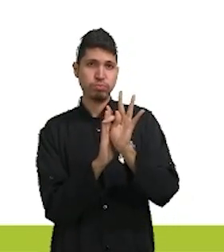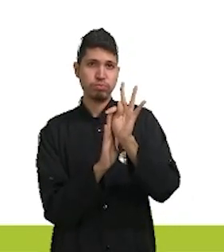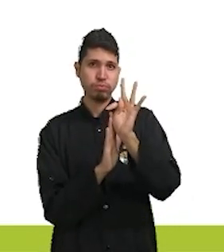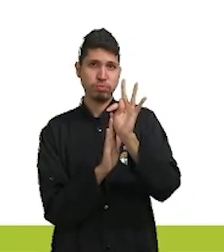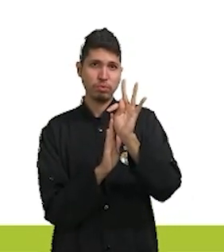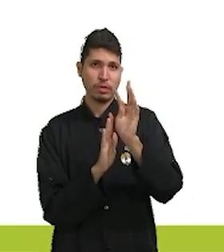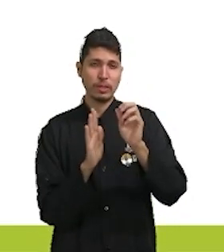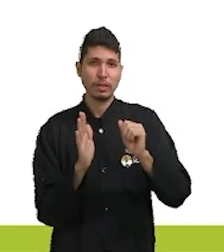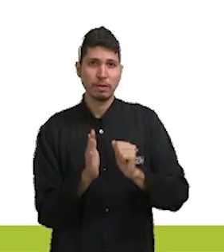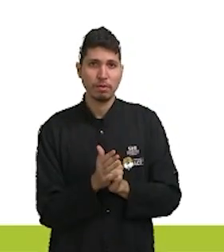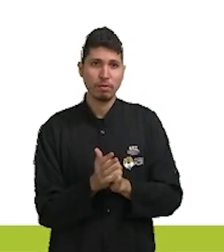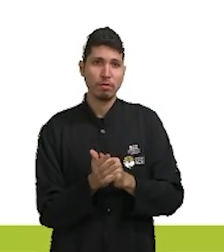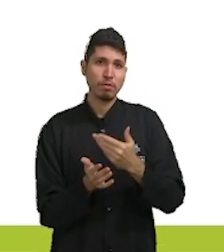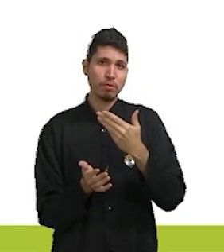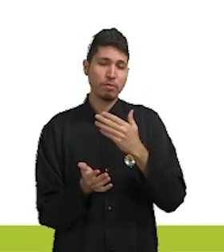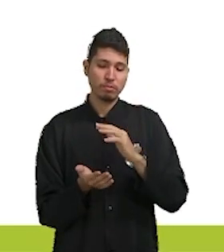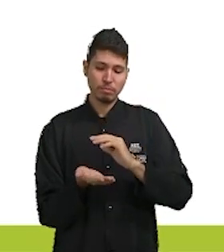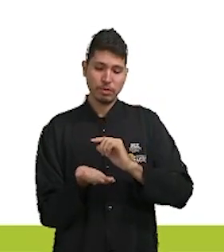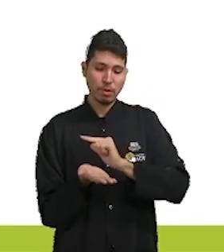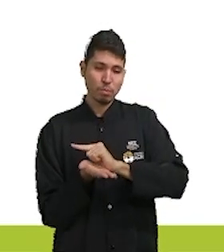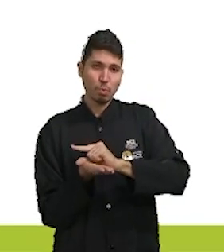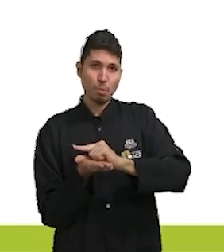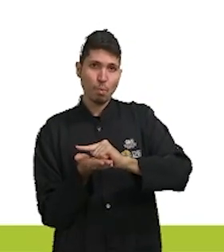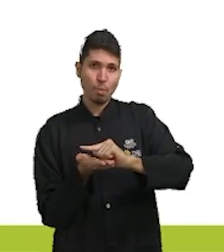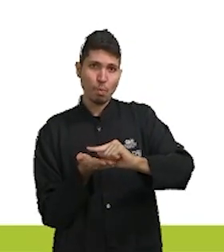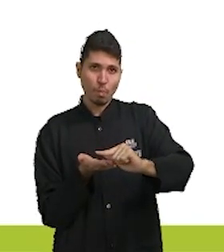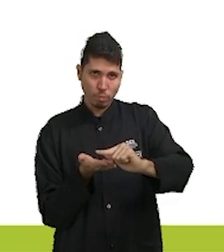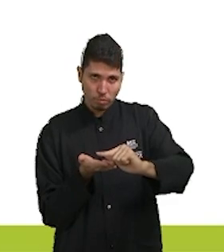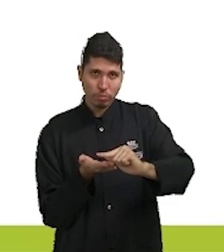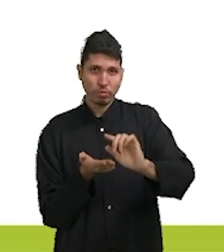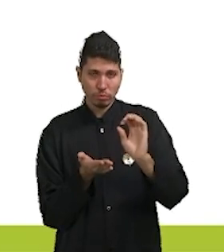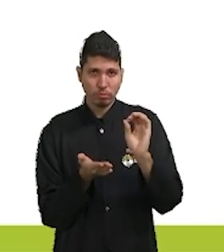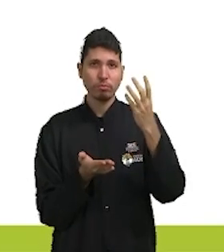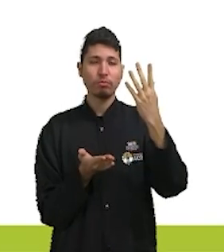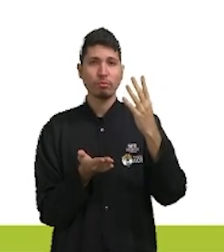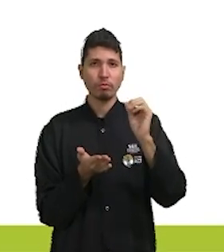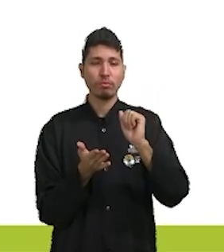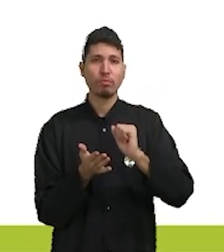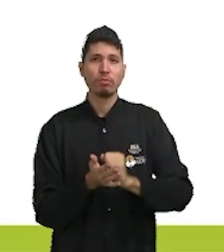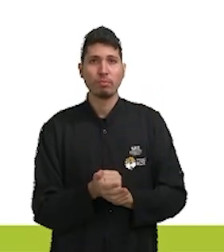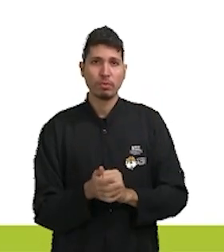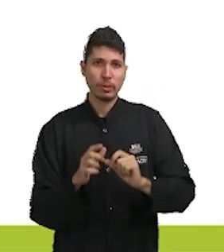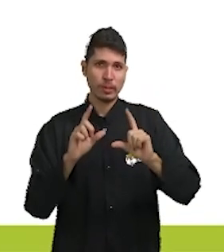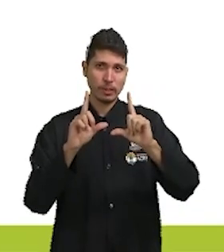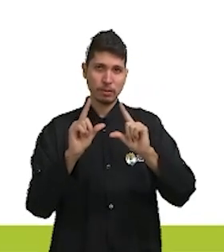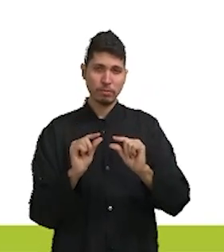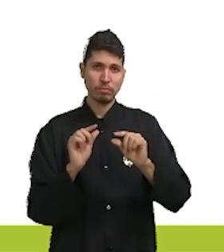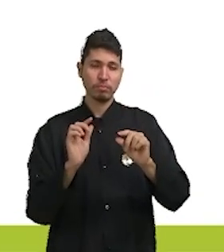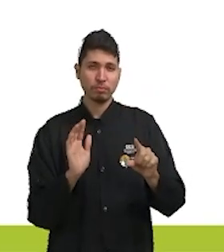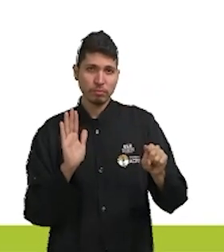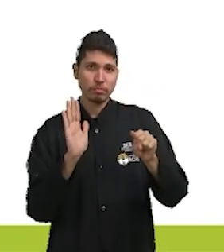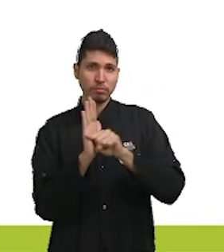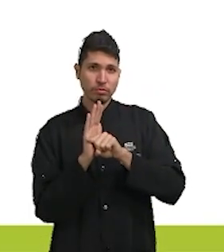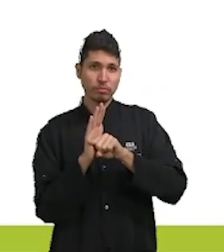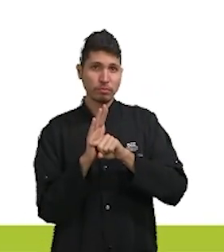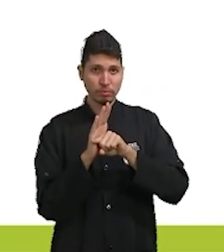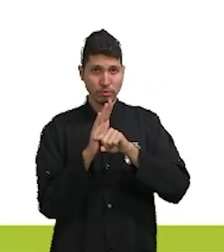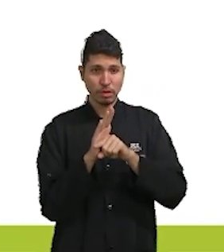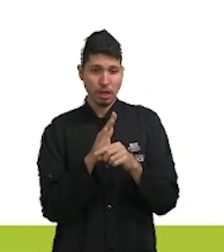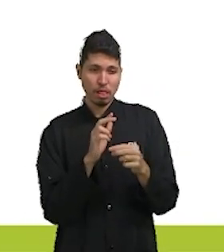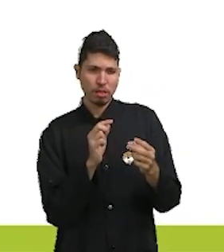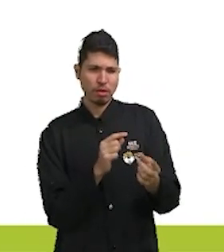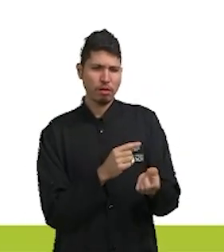de desentupimento. Considere o potencial padrão de redução. Então, ele colocou aqui para vocês